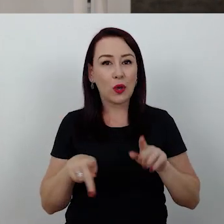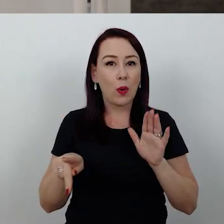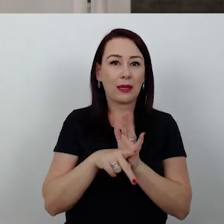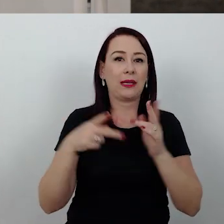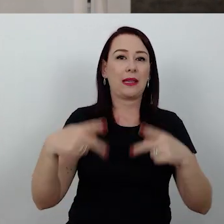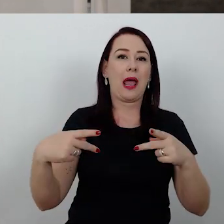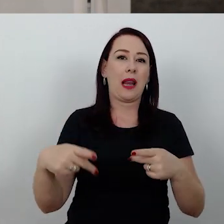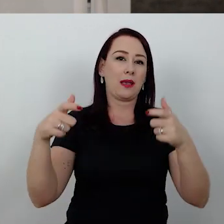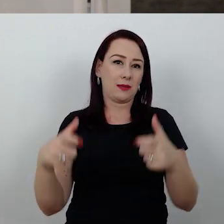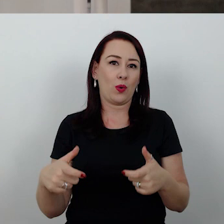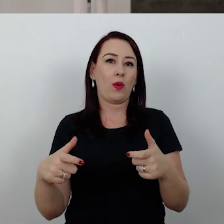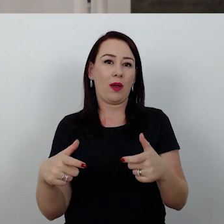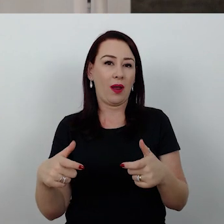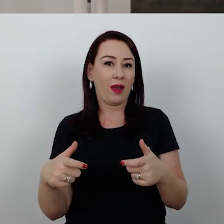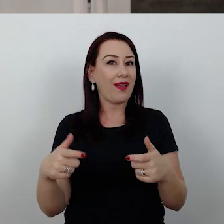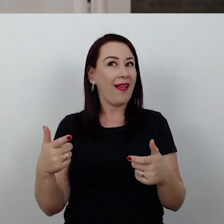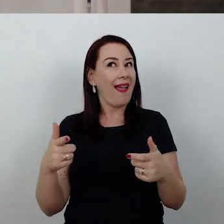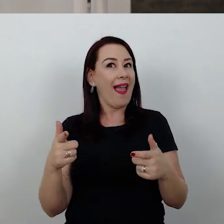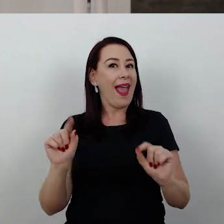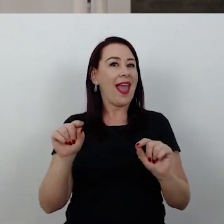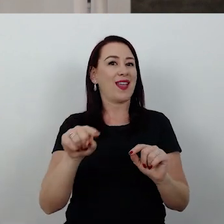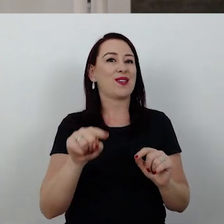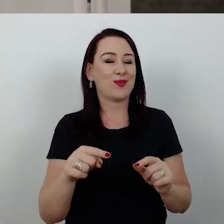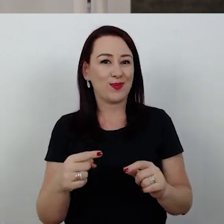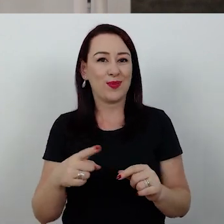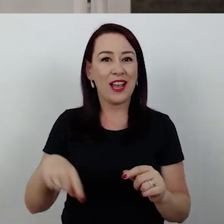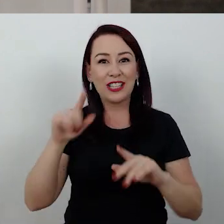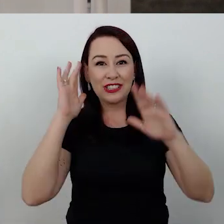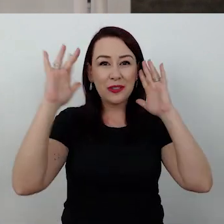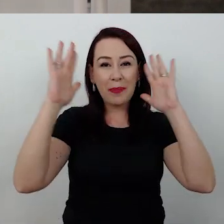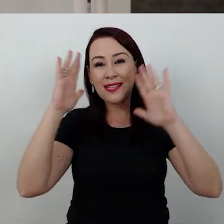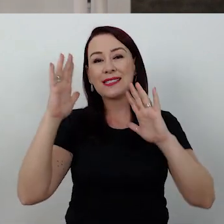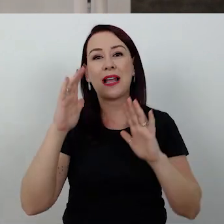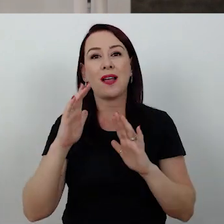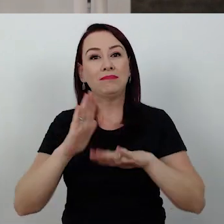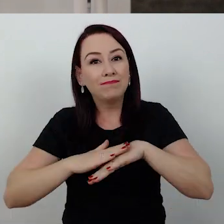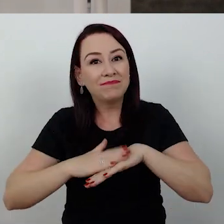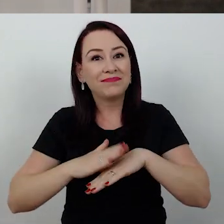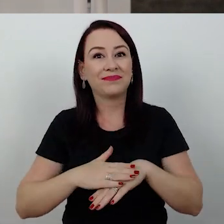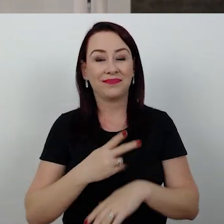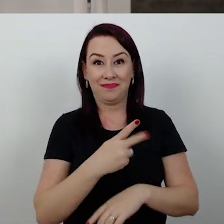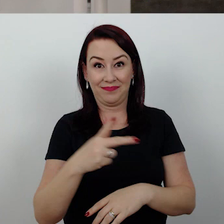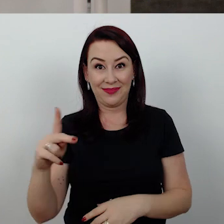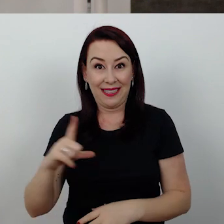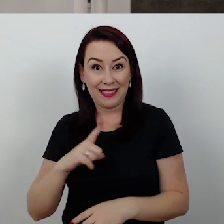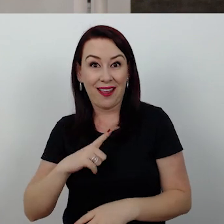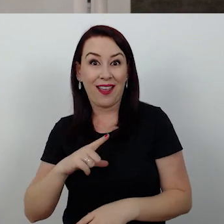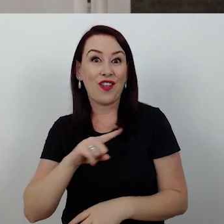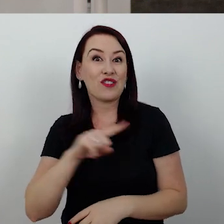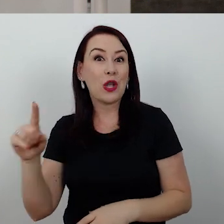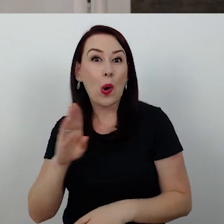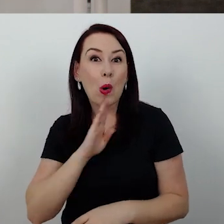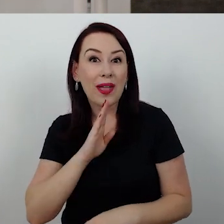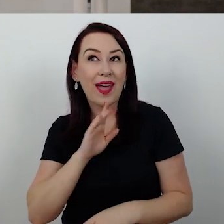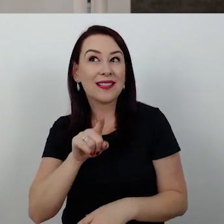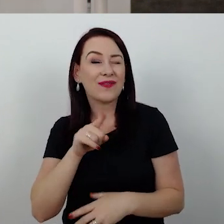esse lugar, né? É isso, é tão legal você pensar, por exemplo, num território que, independente se você tiver ido, você conhece,